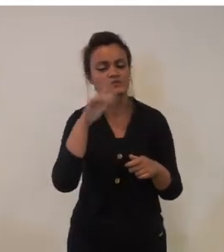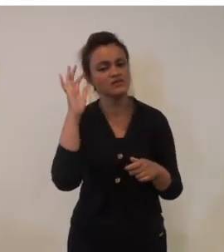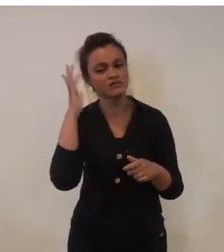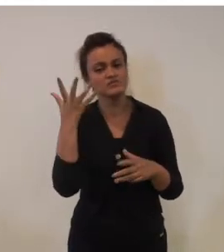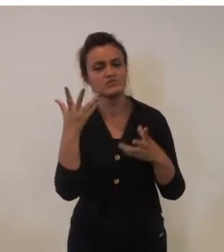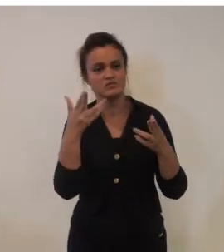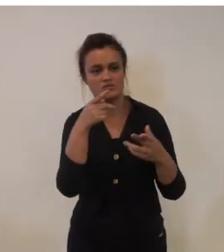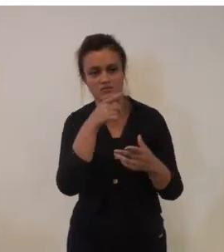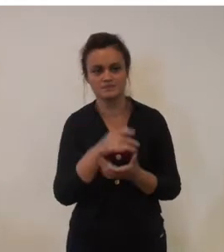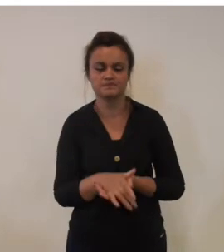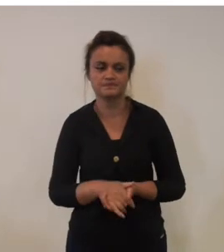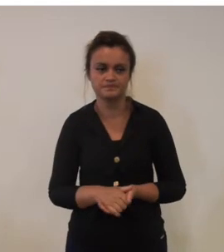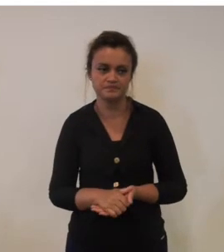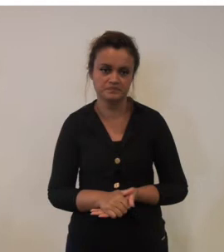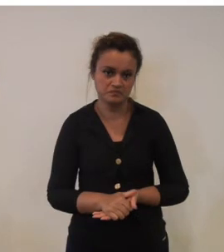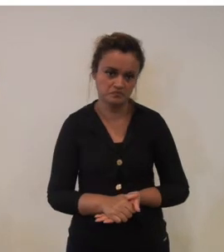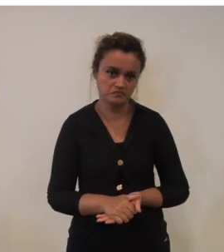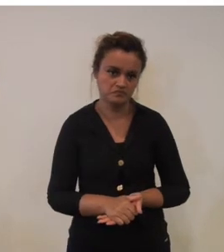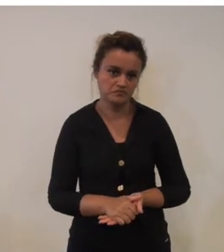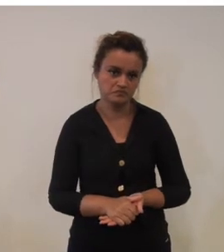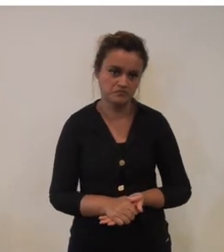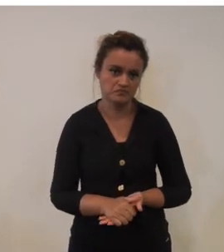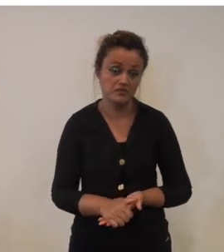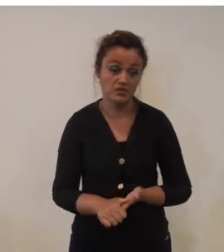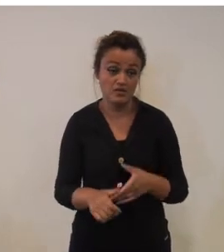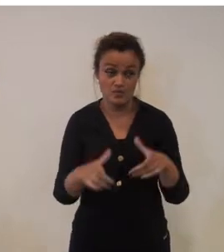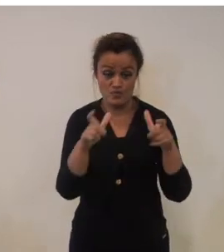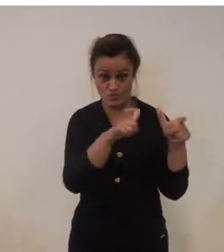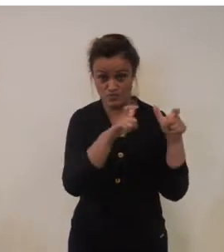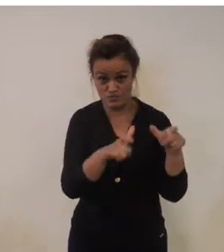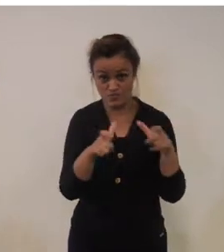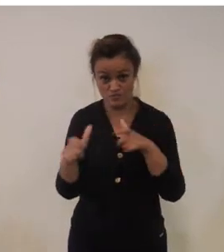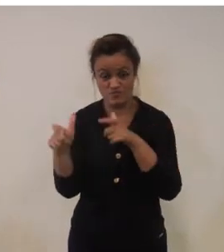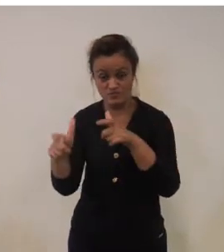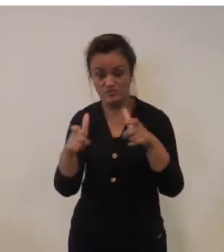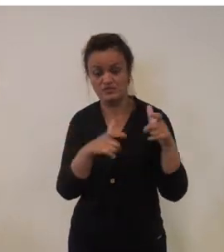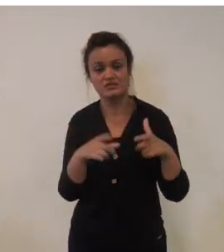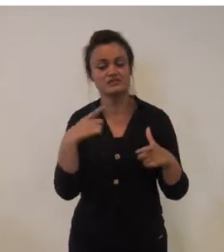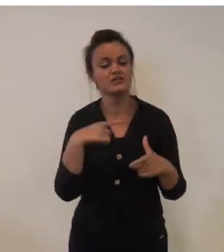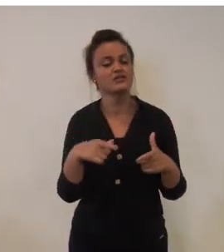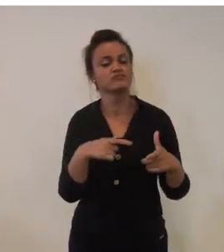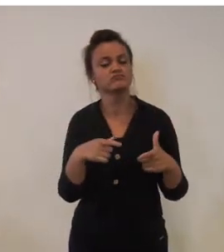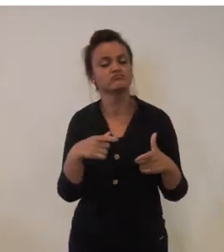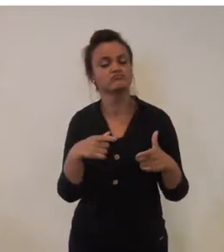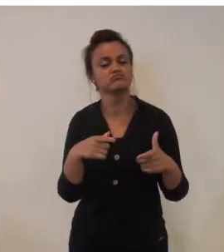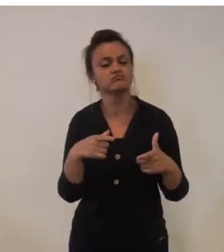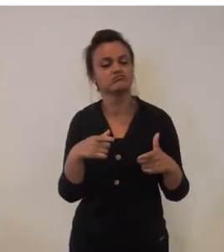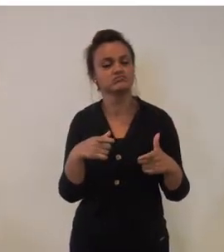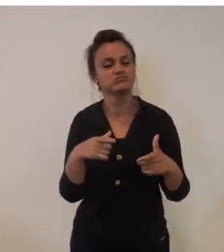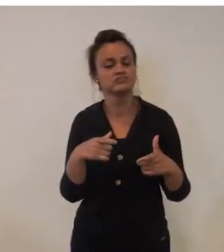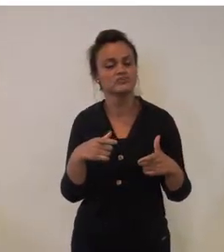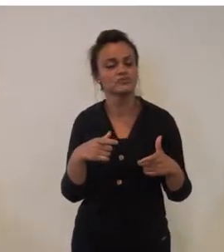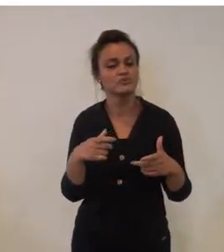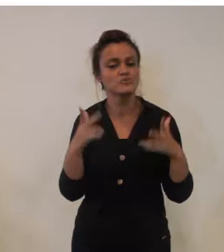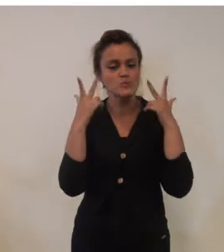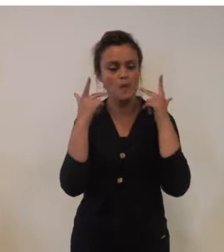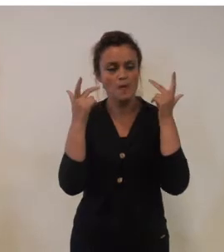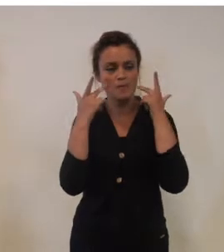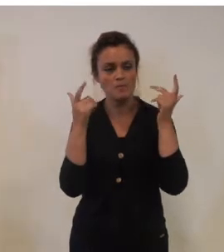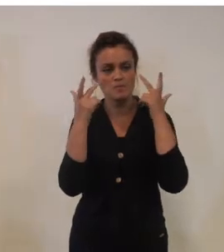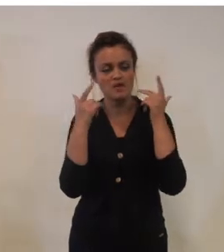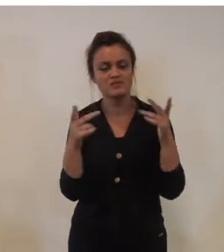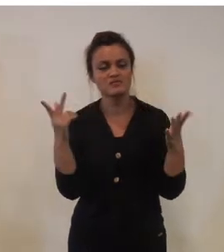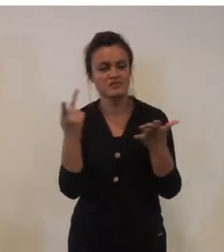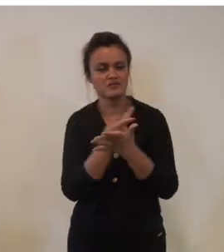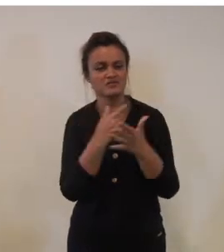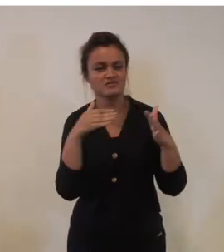resultados. Né? Por setores, né? Aí são os clássicos onde acontece esse tipo